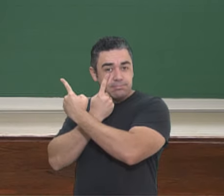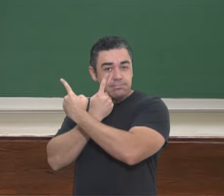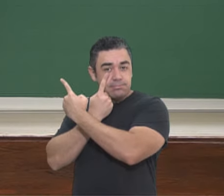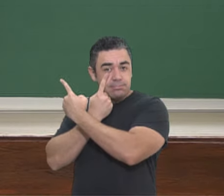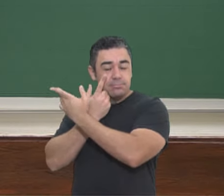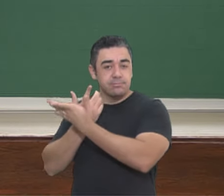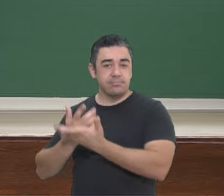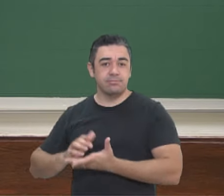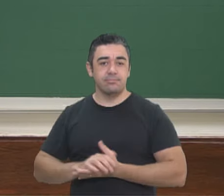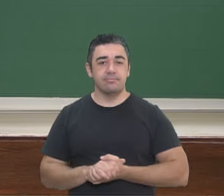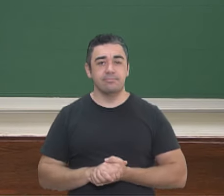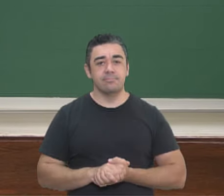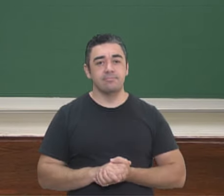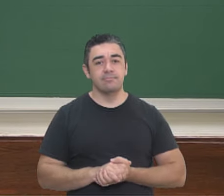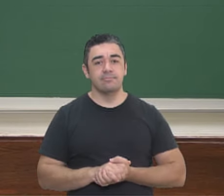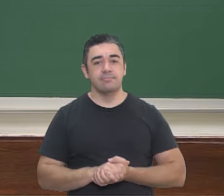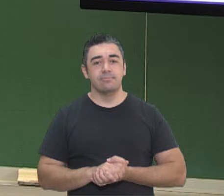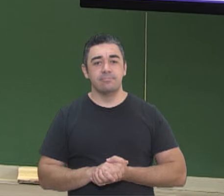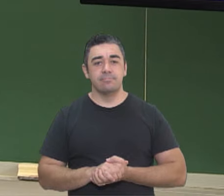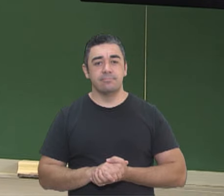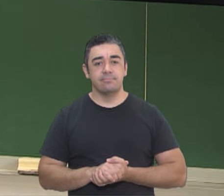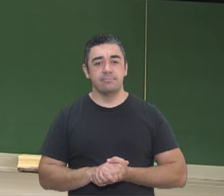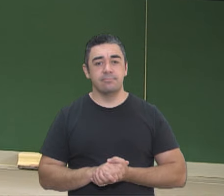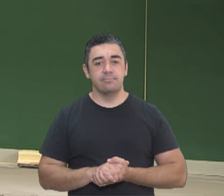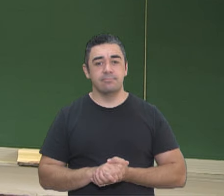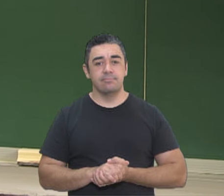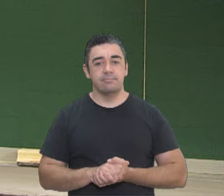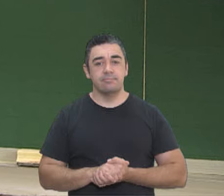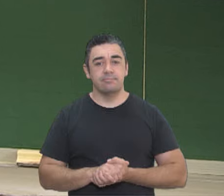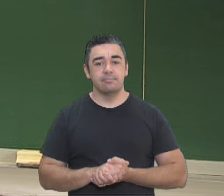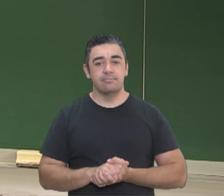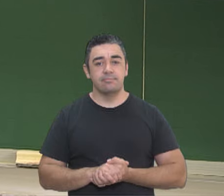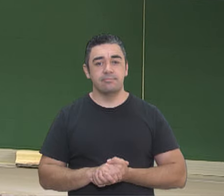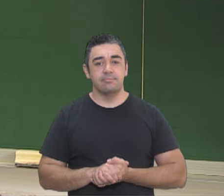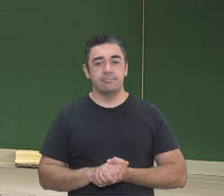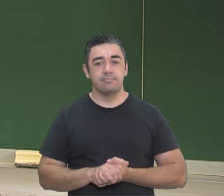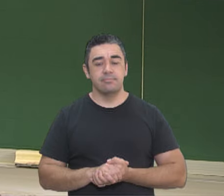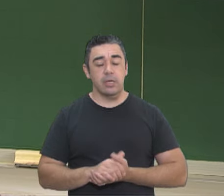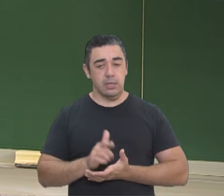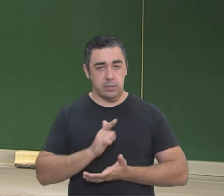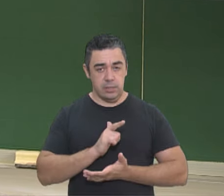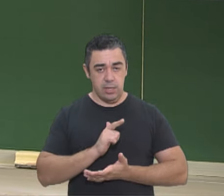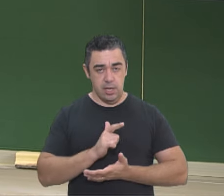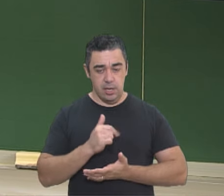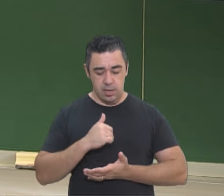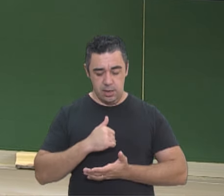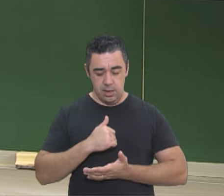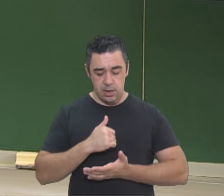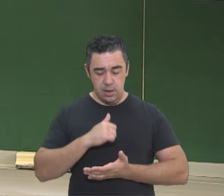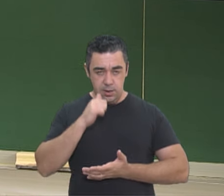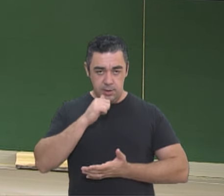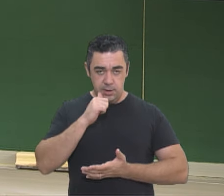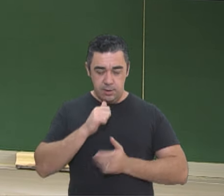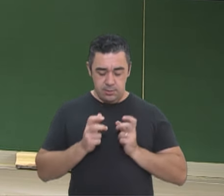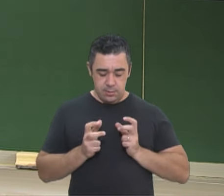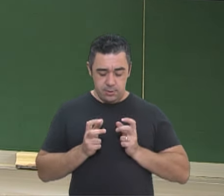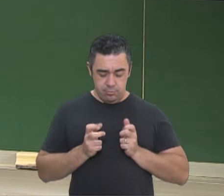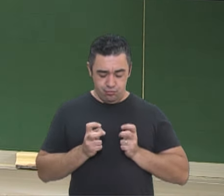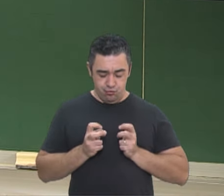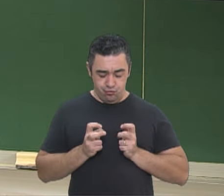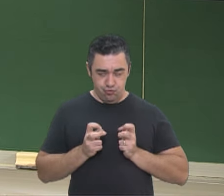parou? Opa, entenderam como é que é o raciocínio desse exercício? Então, tá bom. Então eu vou pedir para